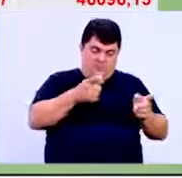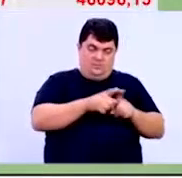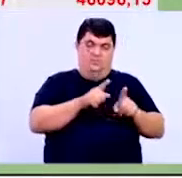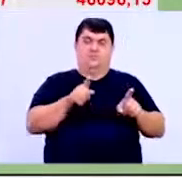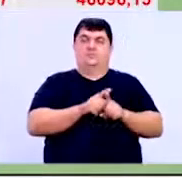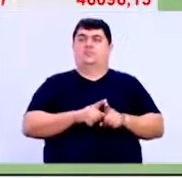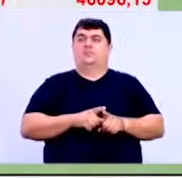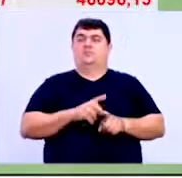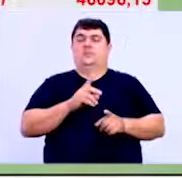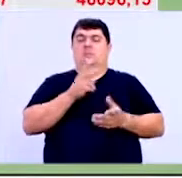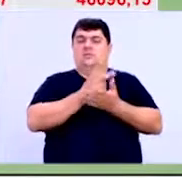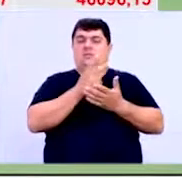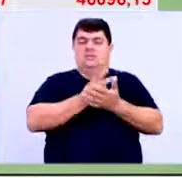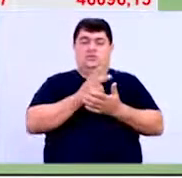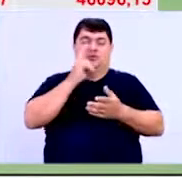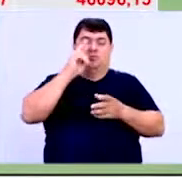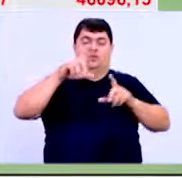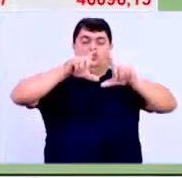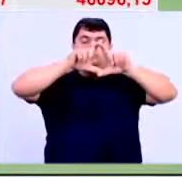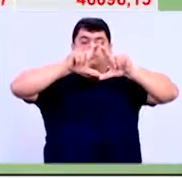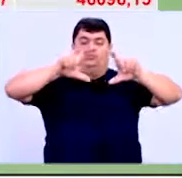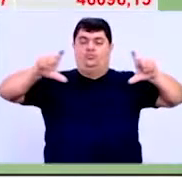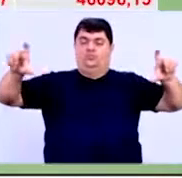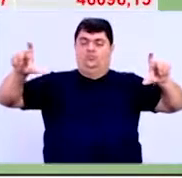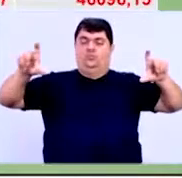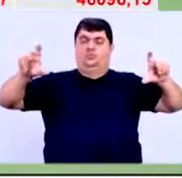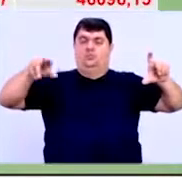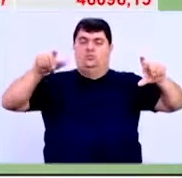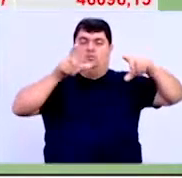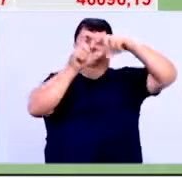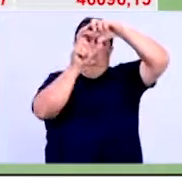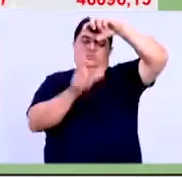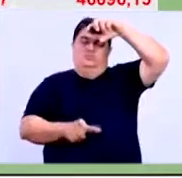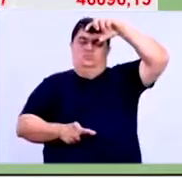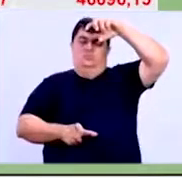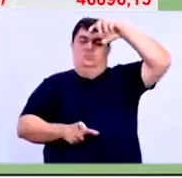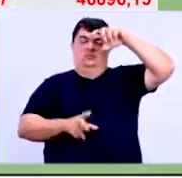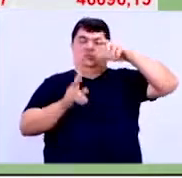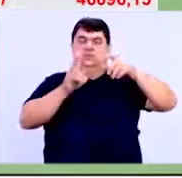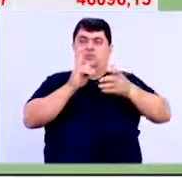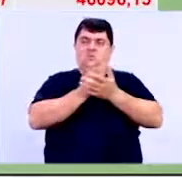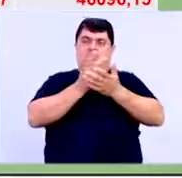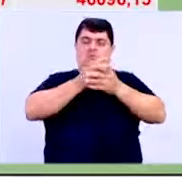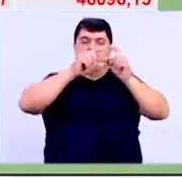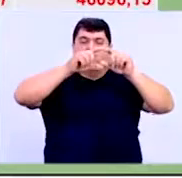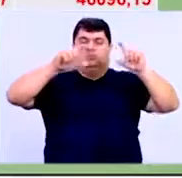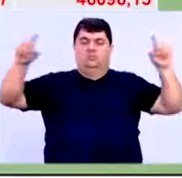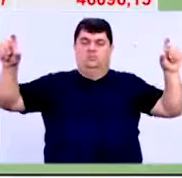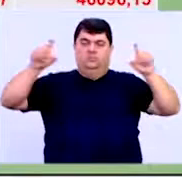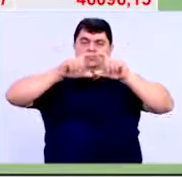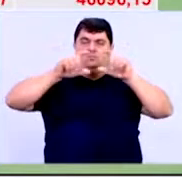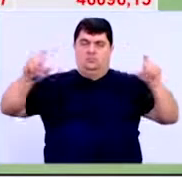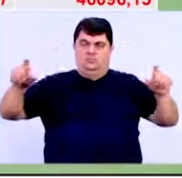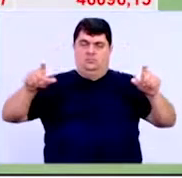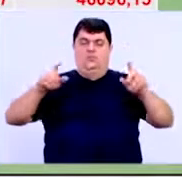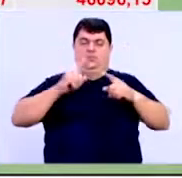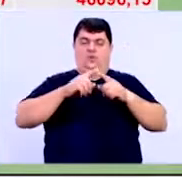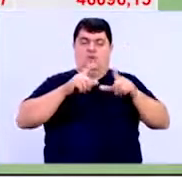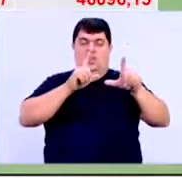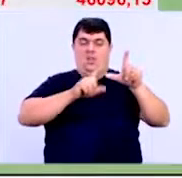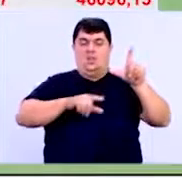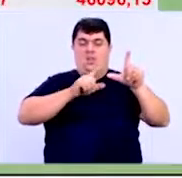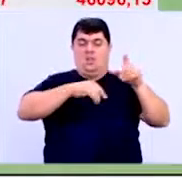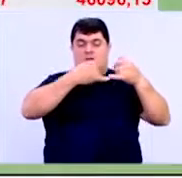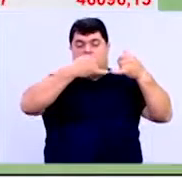leitura sempre na vertical, de cima para baixo. E aqui representa o resultado